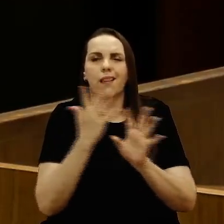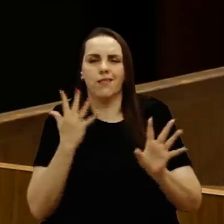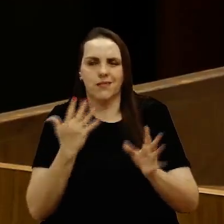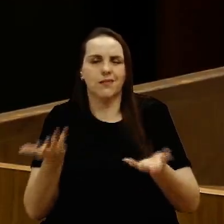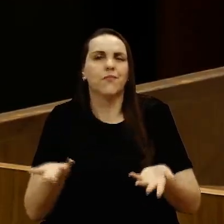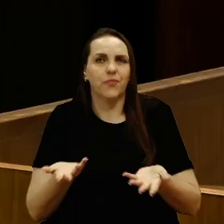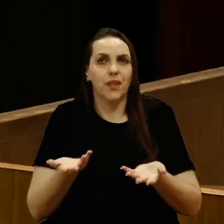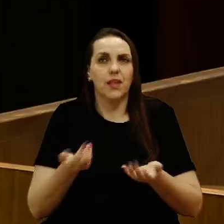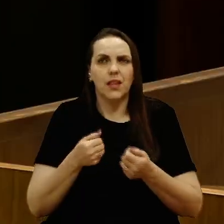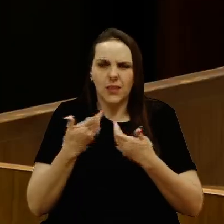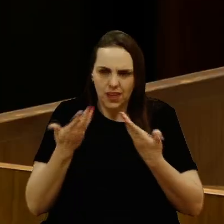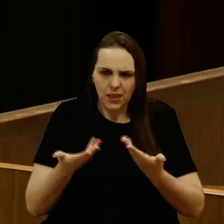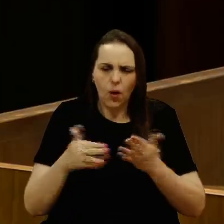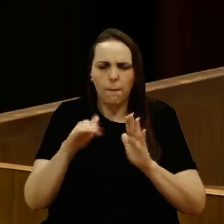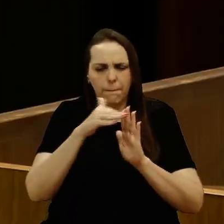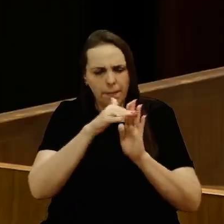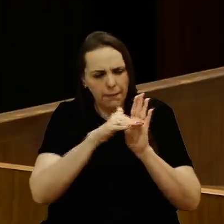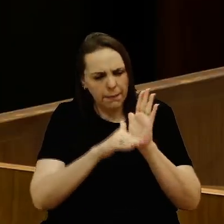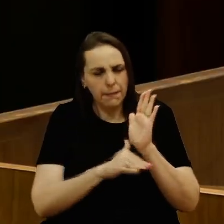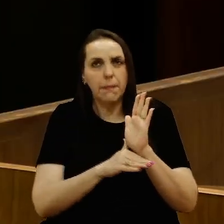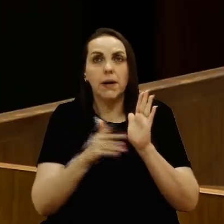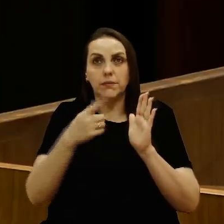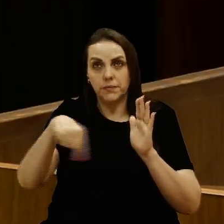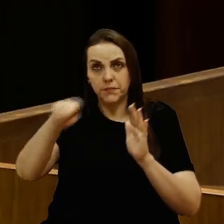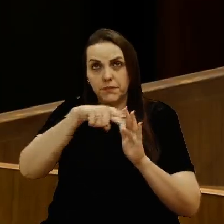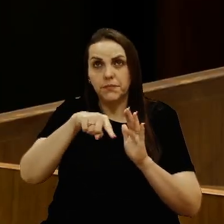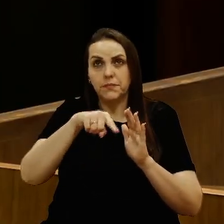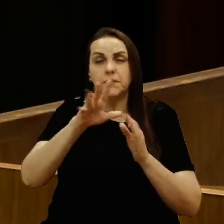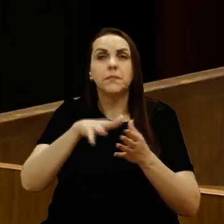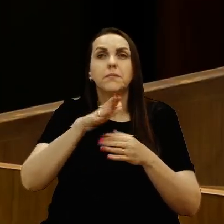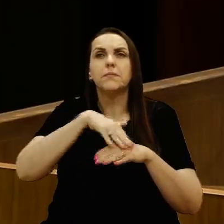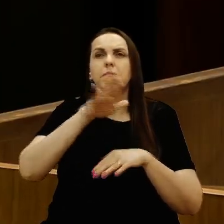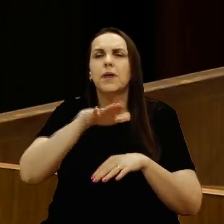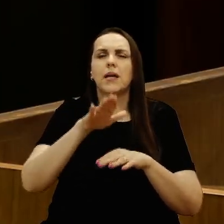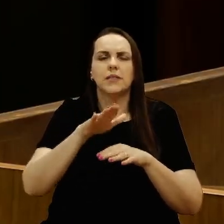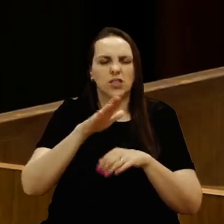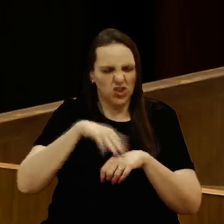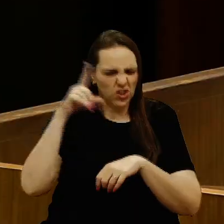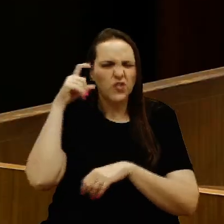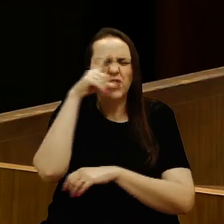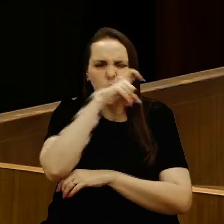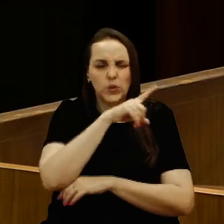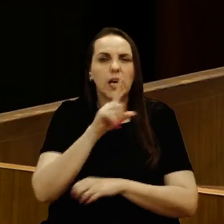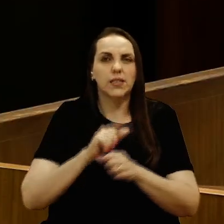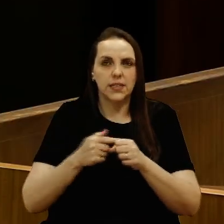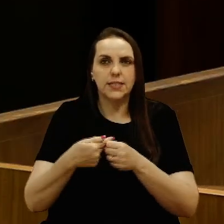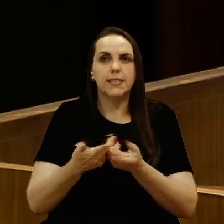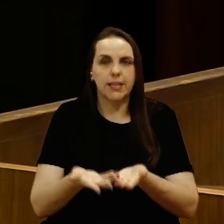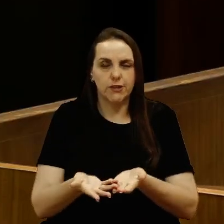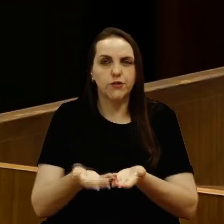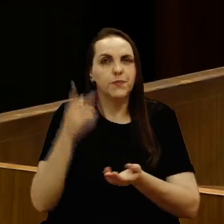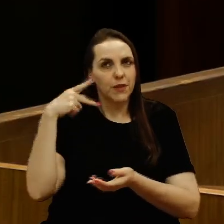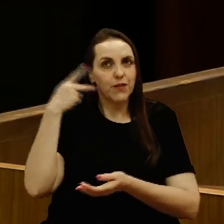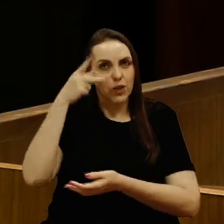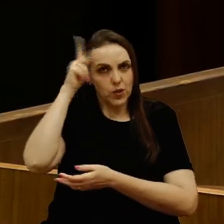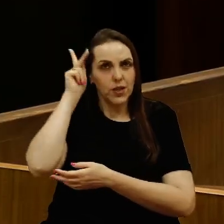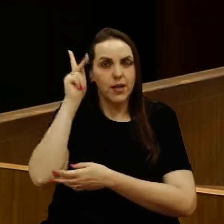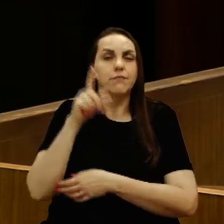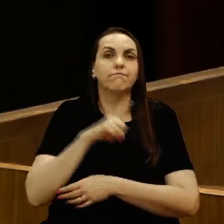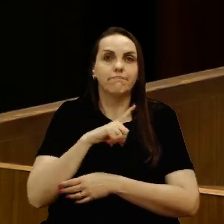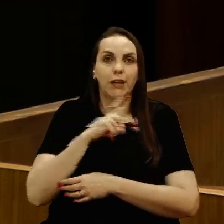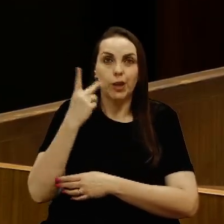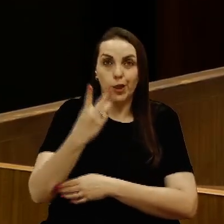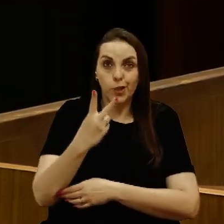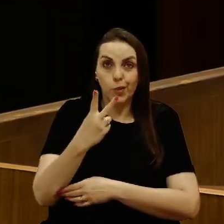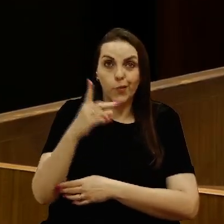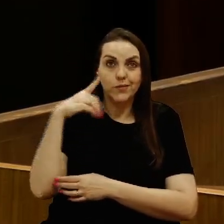uma lista de espera. Os maiores gargalos que nós temos no município. Vereador Iago, o senhor que tem 2 deputados, um que é postulante